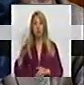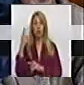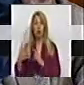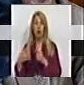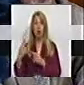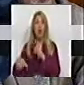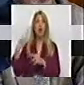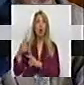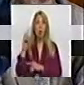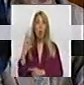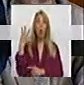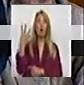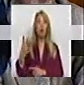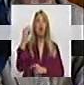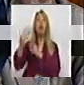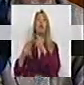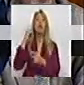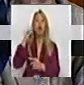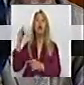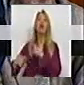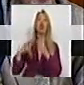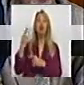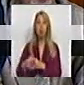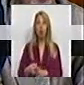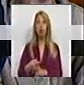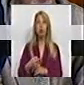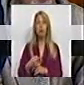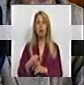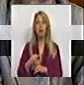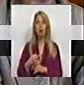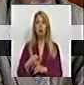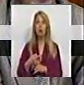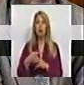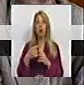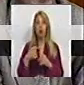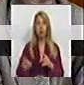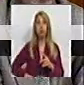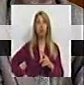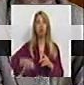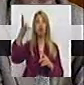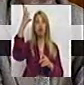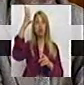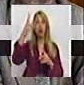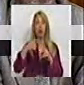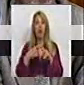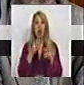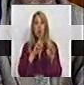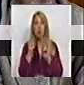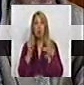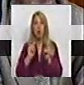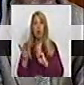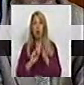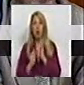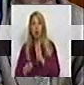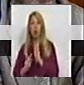orçamentos e uma dose massiva de retificativos, Vossa Excelência já está